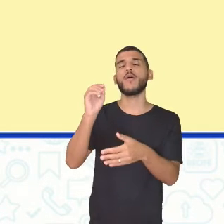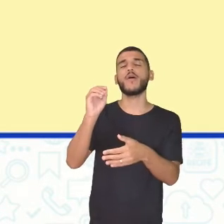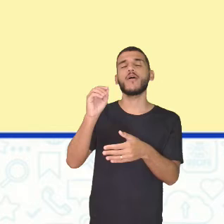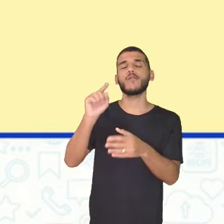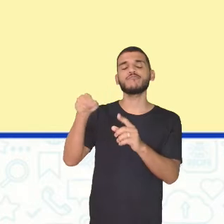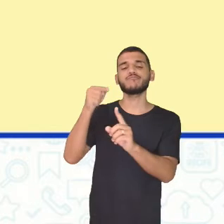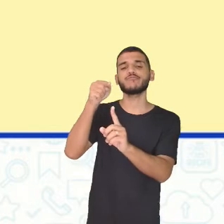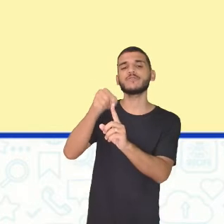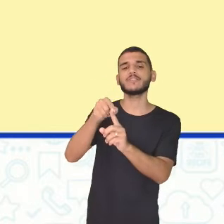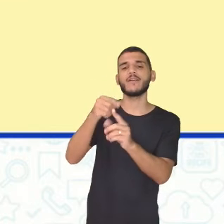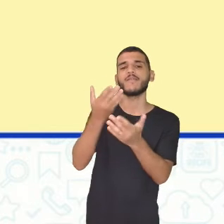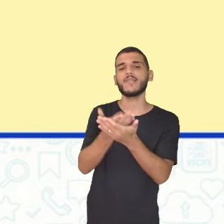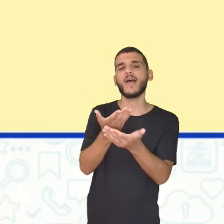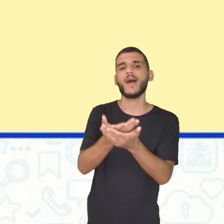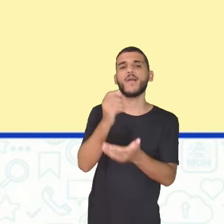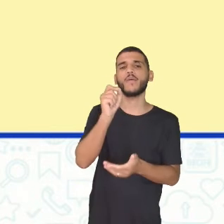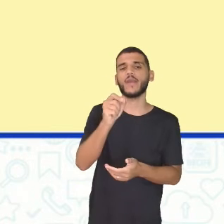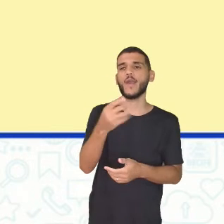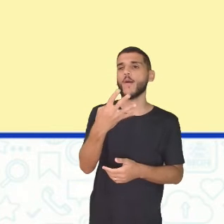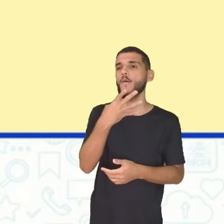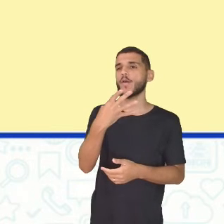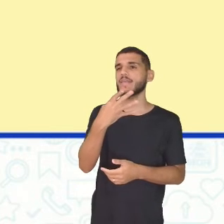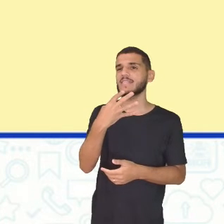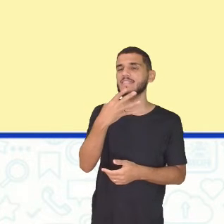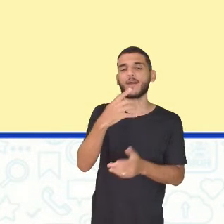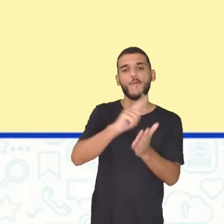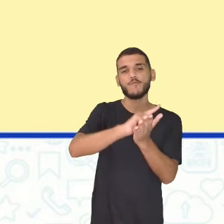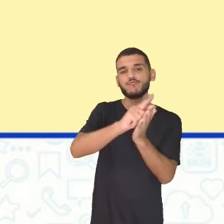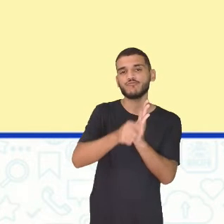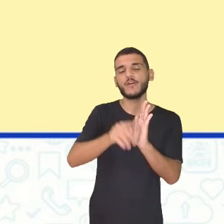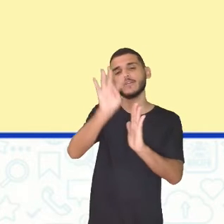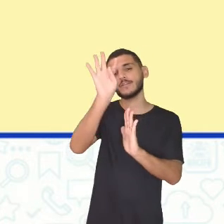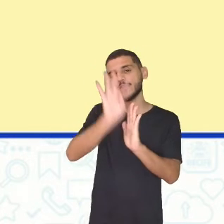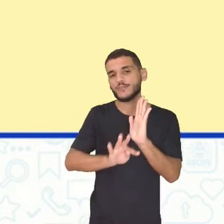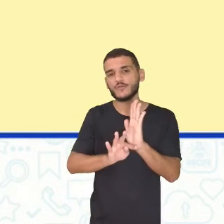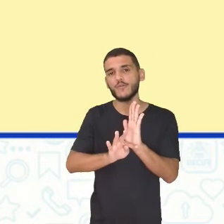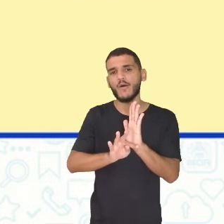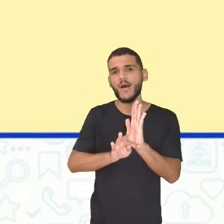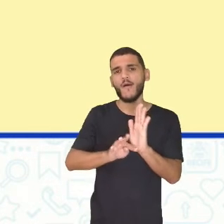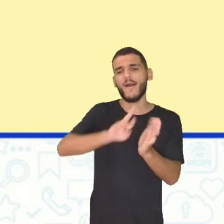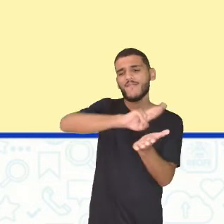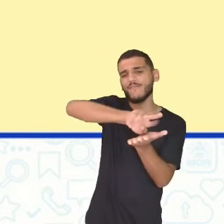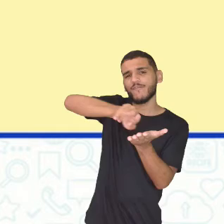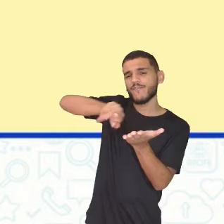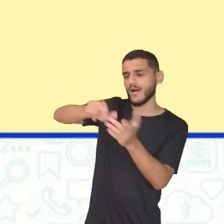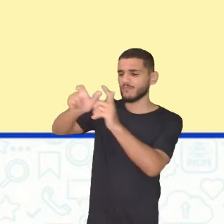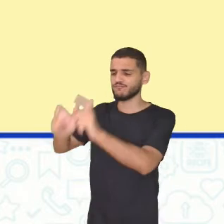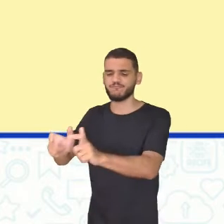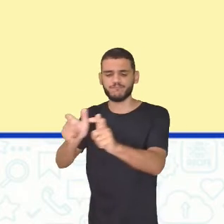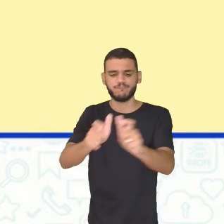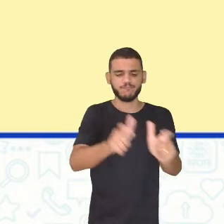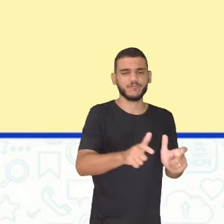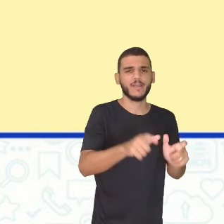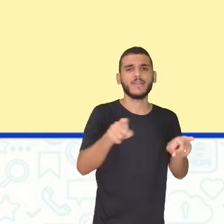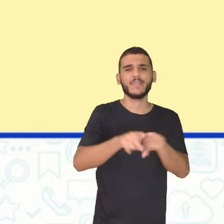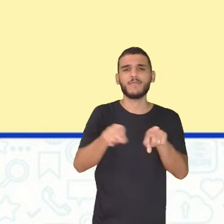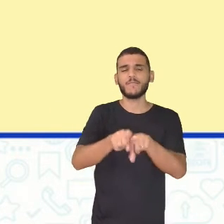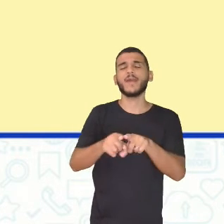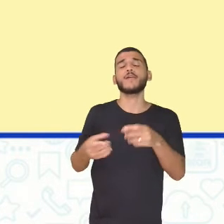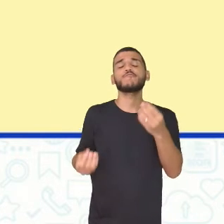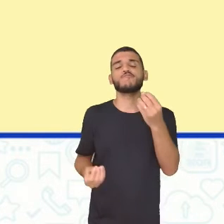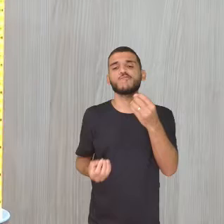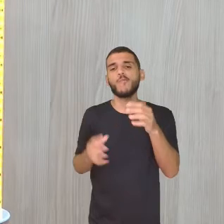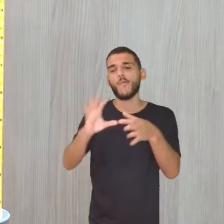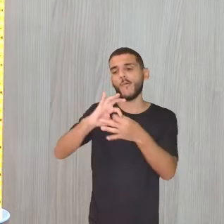entrevista nos mais diversos veículos, a linguagem empregada e contexto de produção. Então, a entrevista